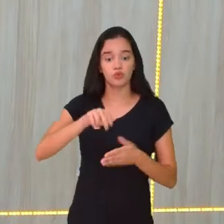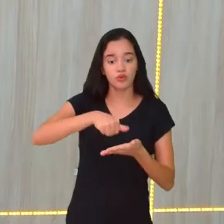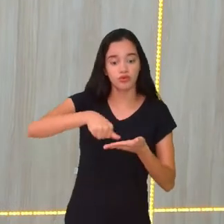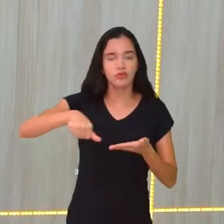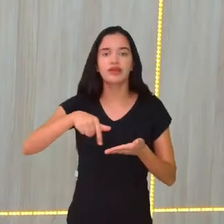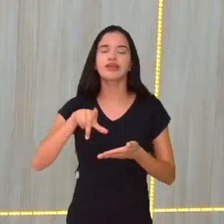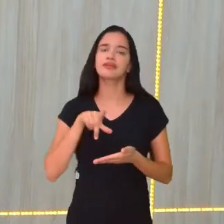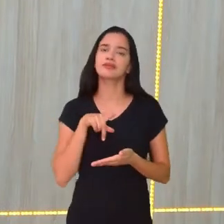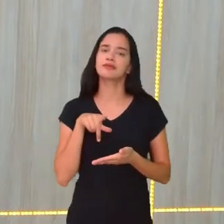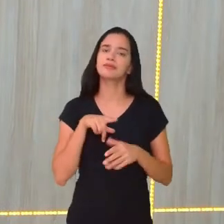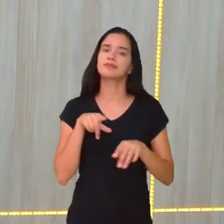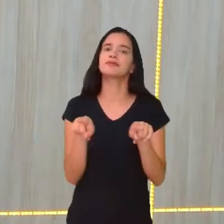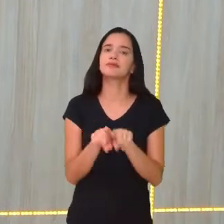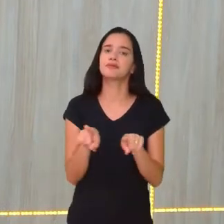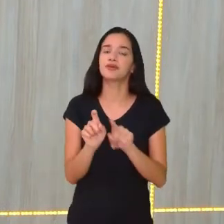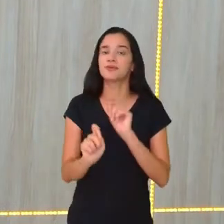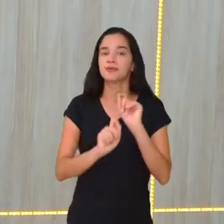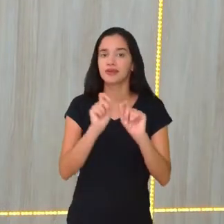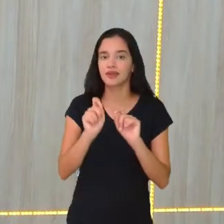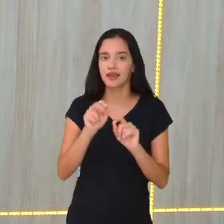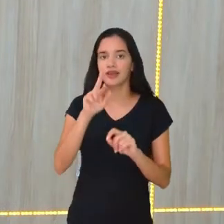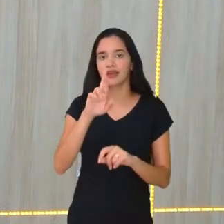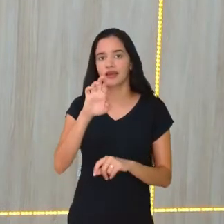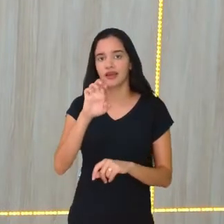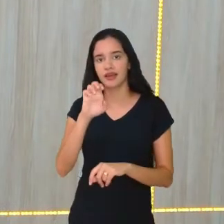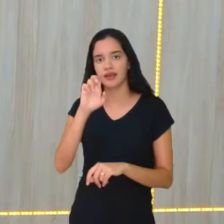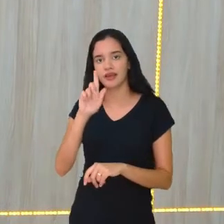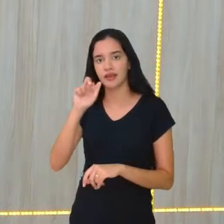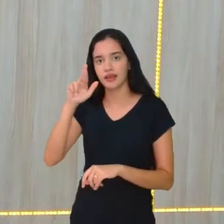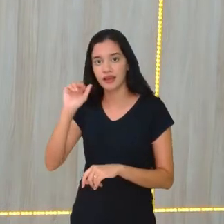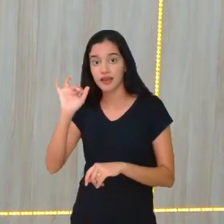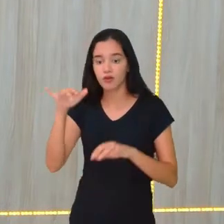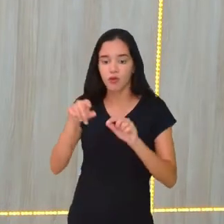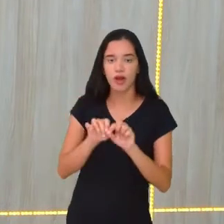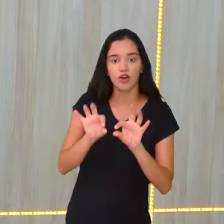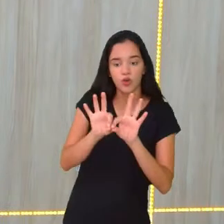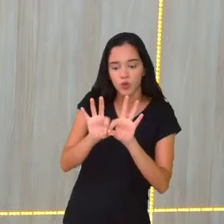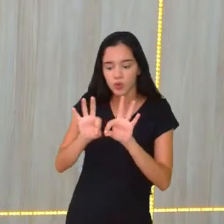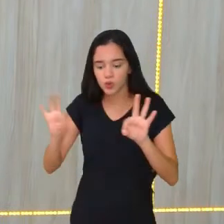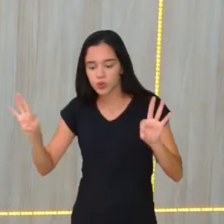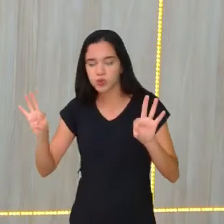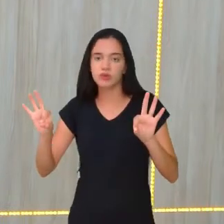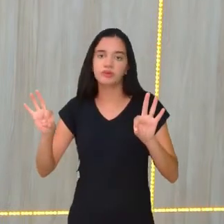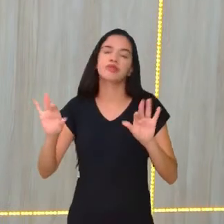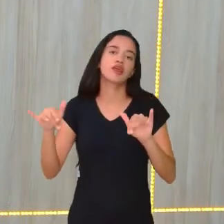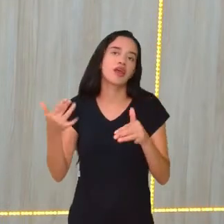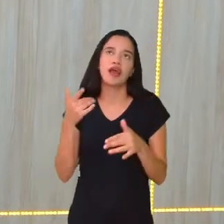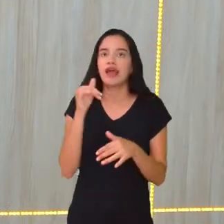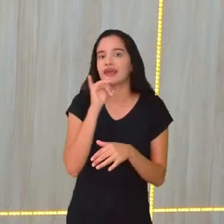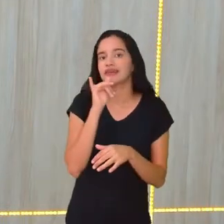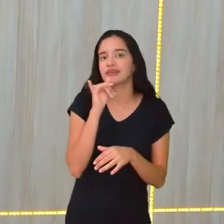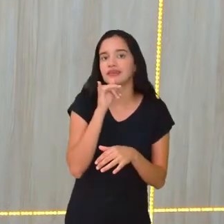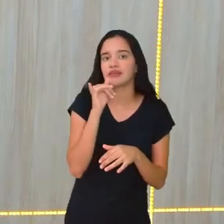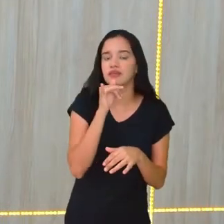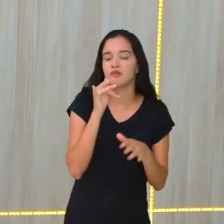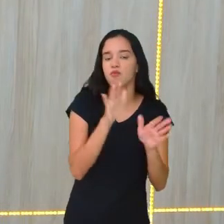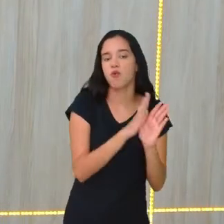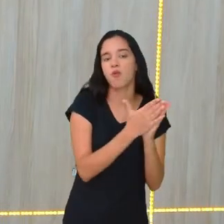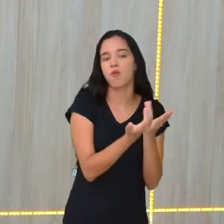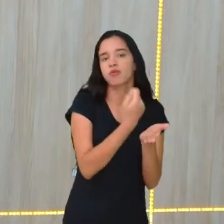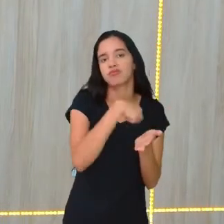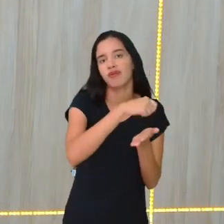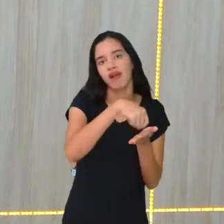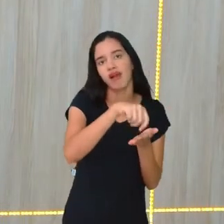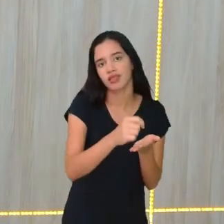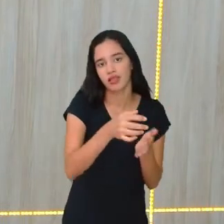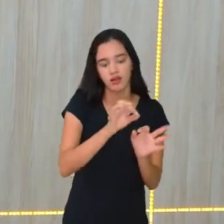E você tem a régua, que você mede coisas menores, né? Tipo a capa de um caderno, você não vai